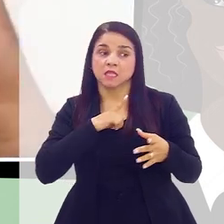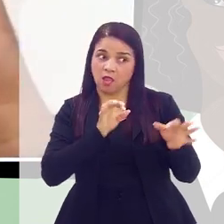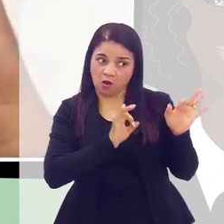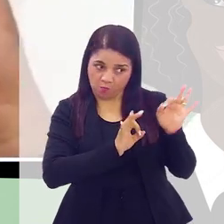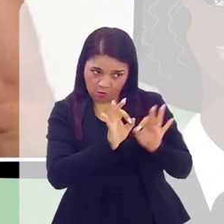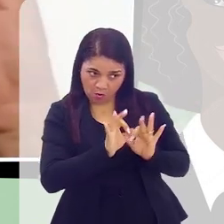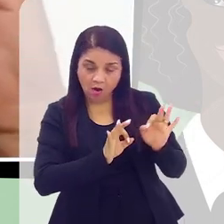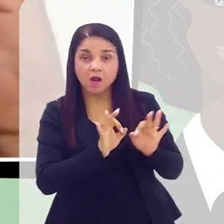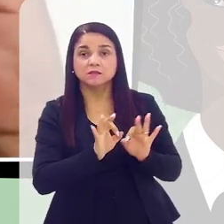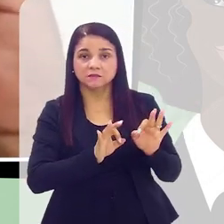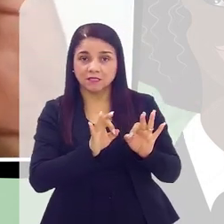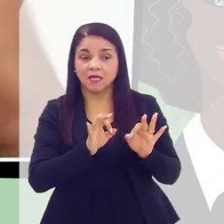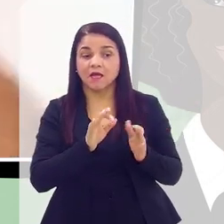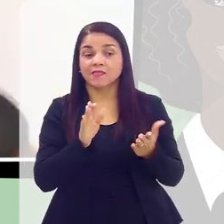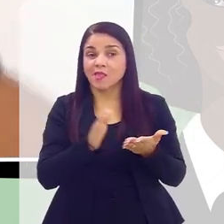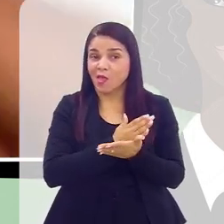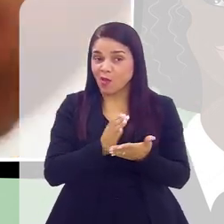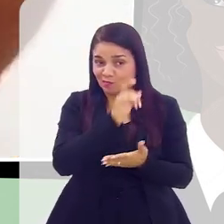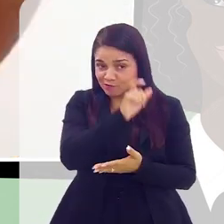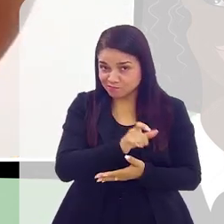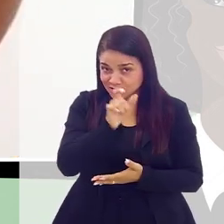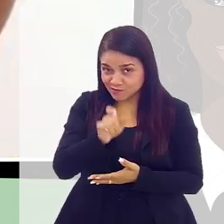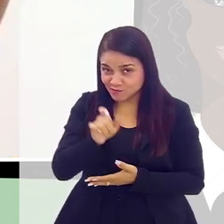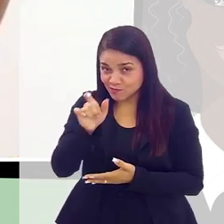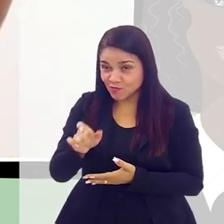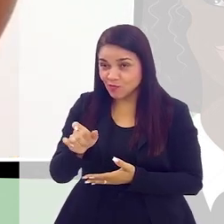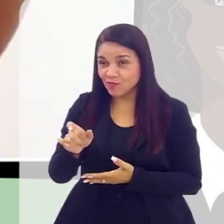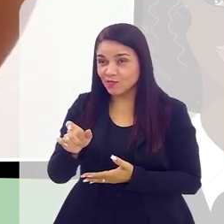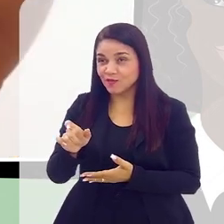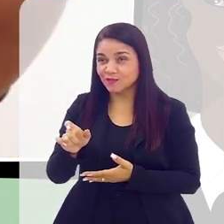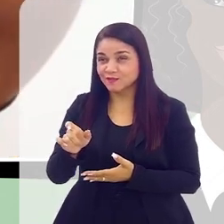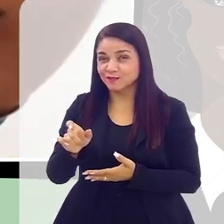organizar isso, porque tem algumas pessoas que são